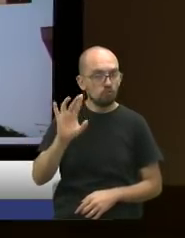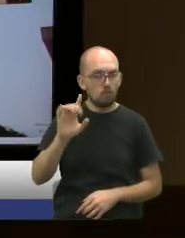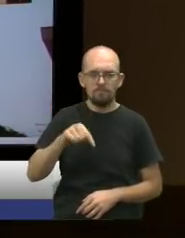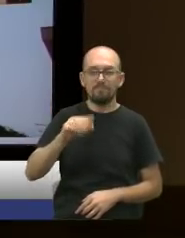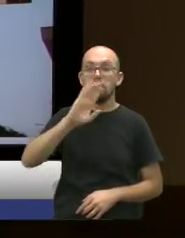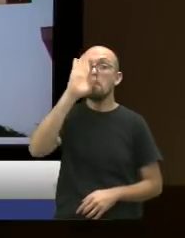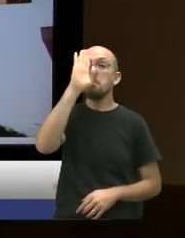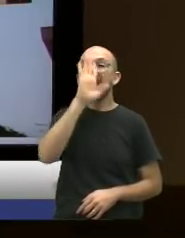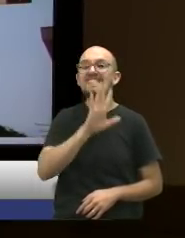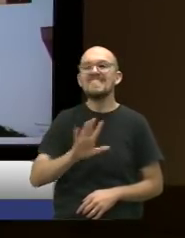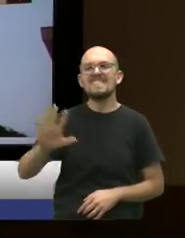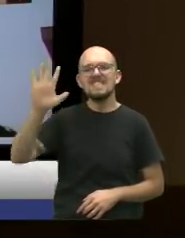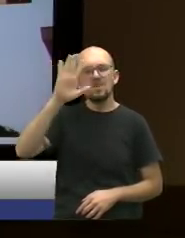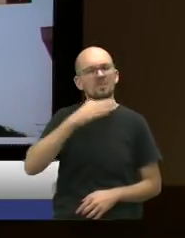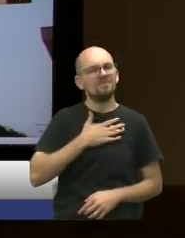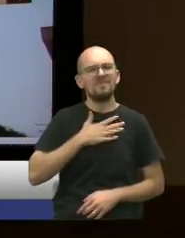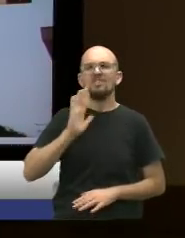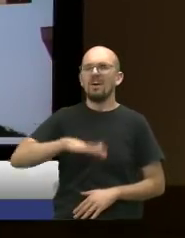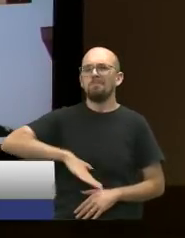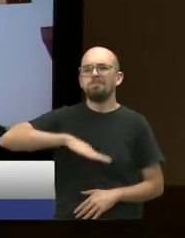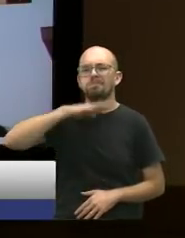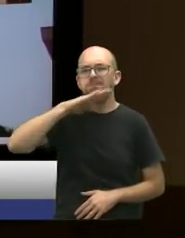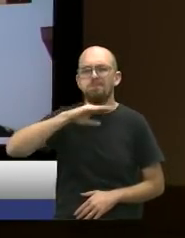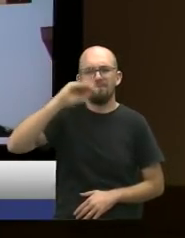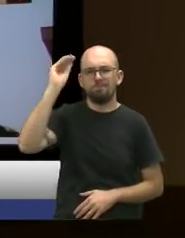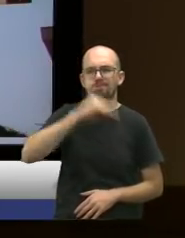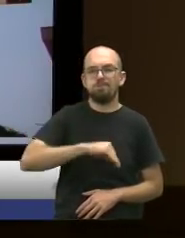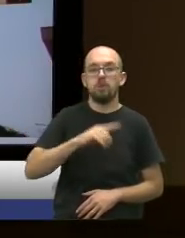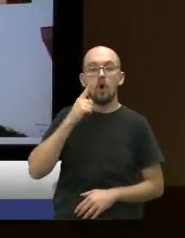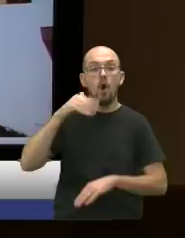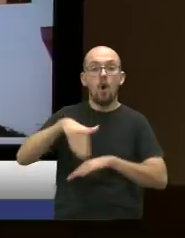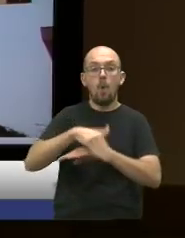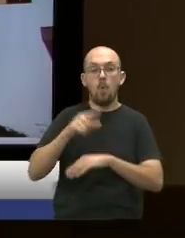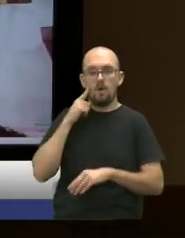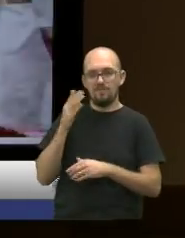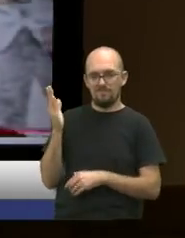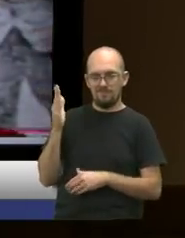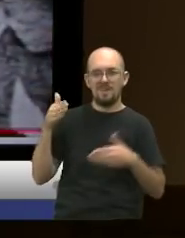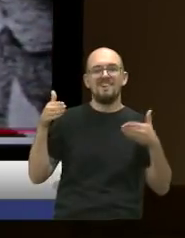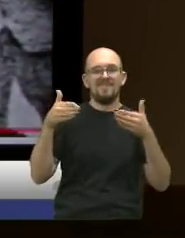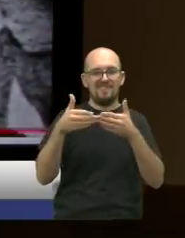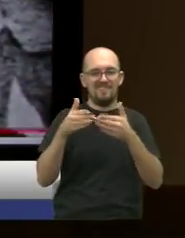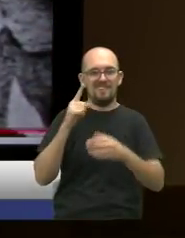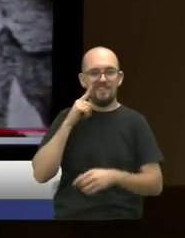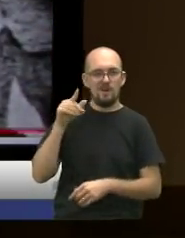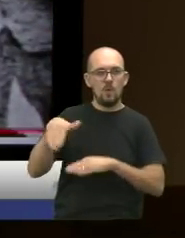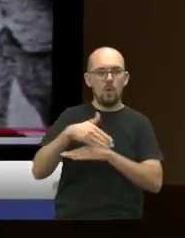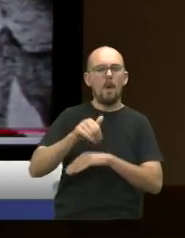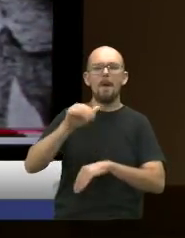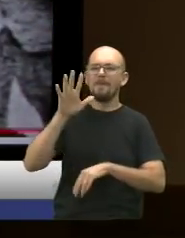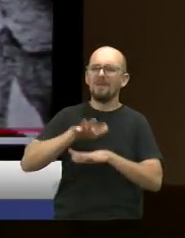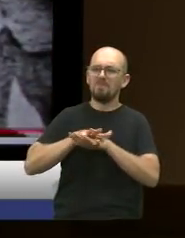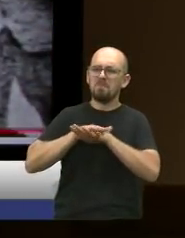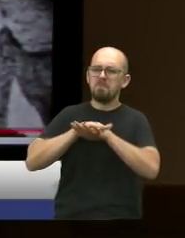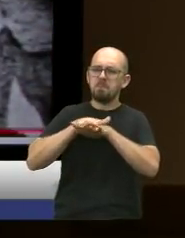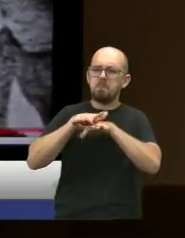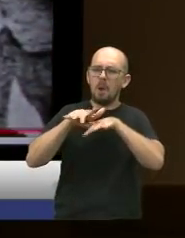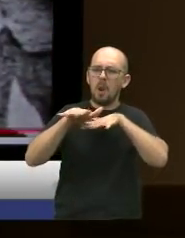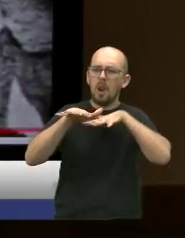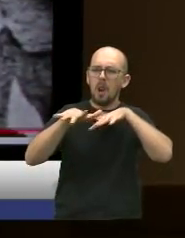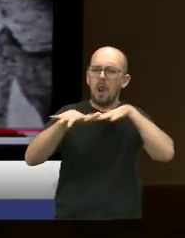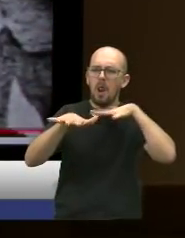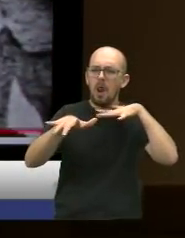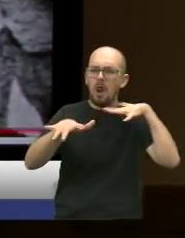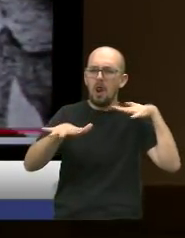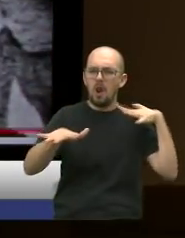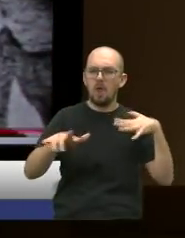havia insatisfeitos. Na rua Barão de Itapetininga, com a Praça da República, nós concentramos a maior manifestação até então. Ali